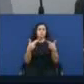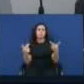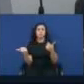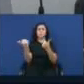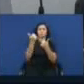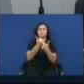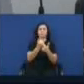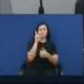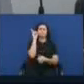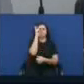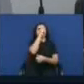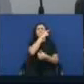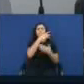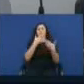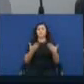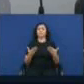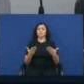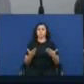muito grande